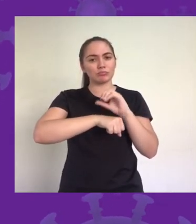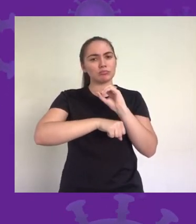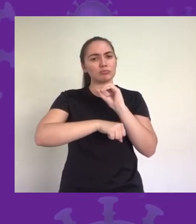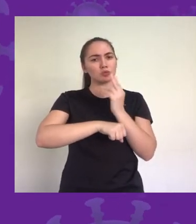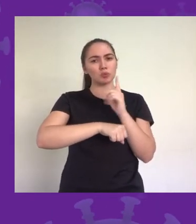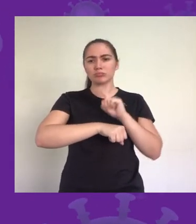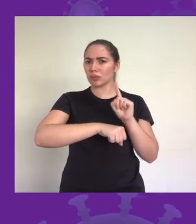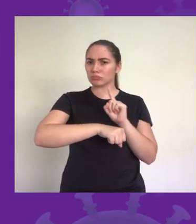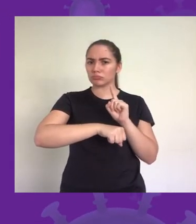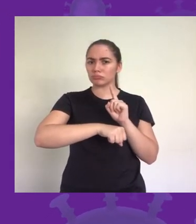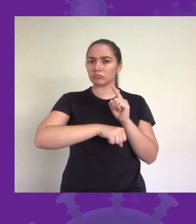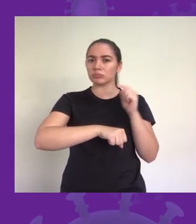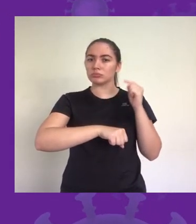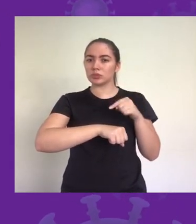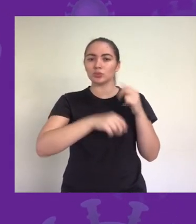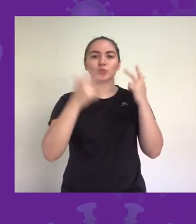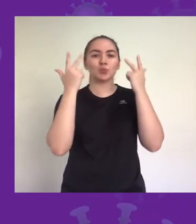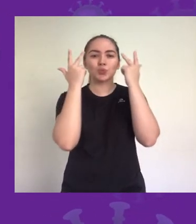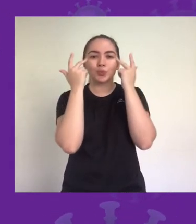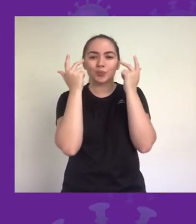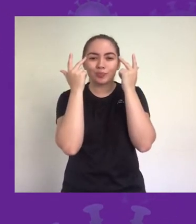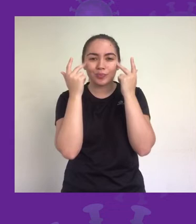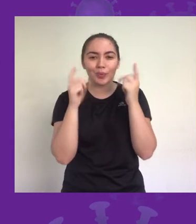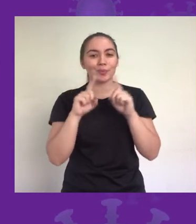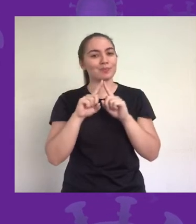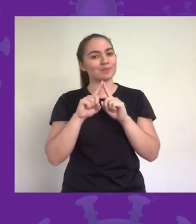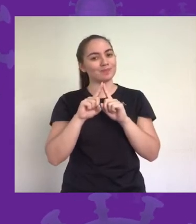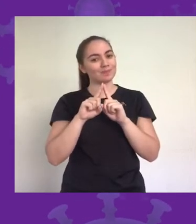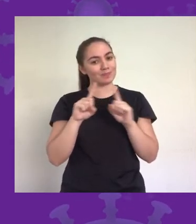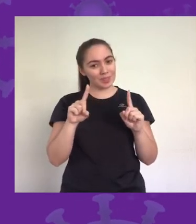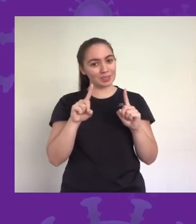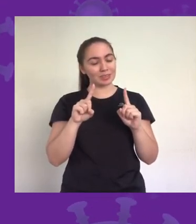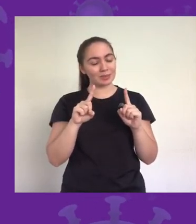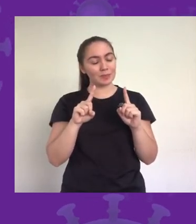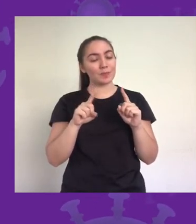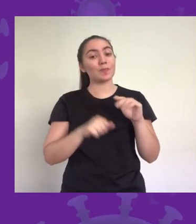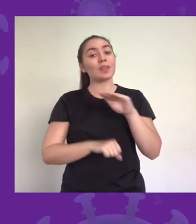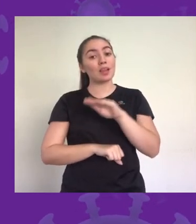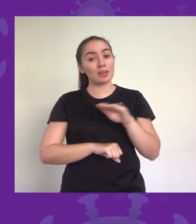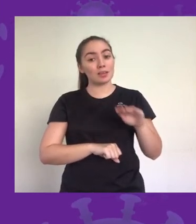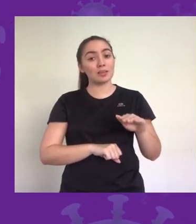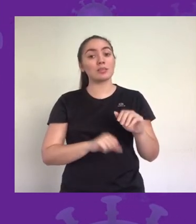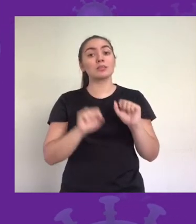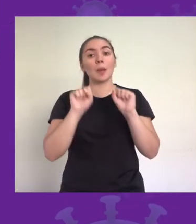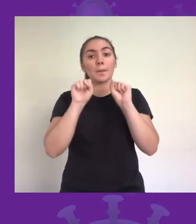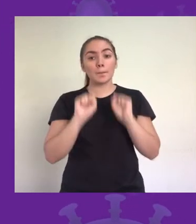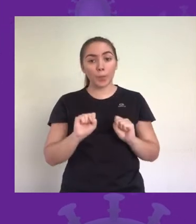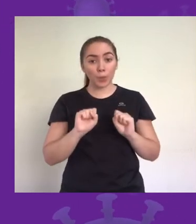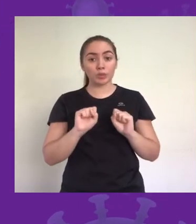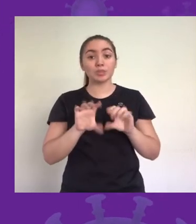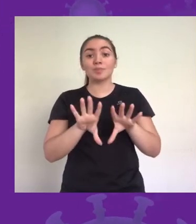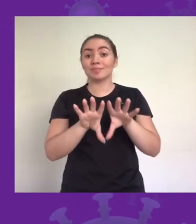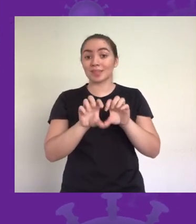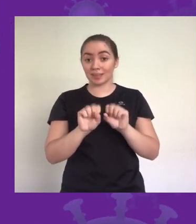Isso é o mais comum. Mas contrair o vírus, ela pode contrair e transmitir tanto quanto qualquer outra pessoa.